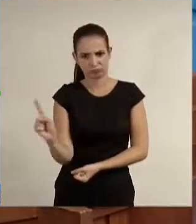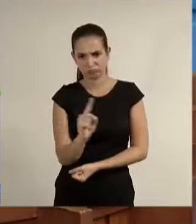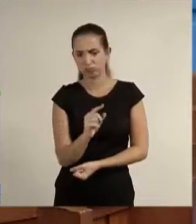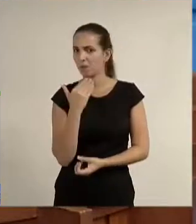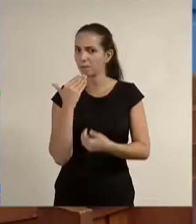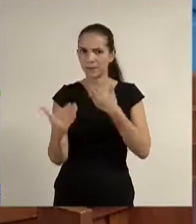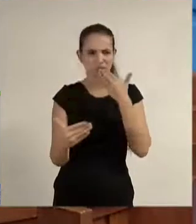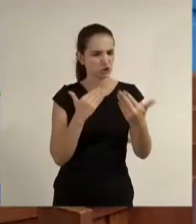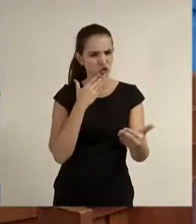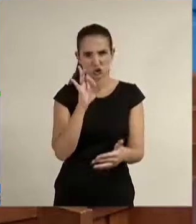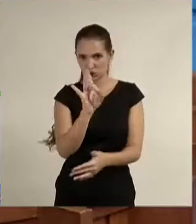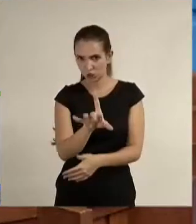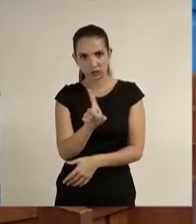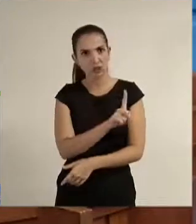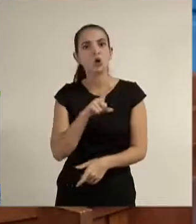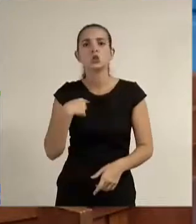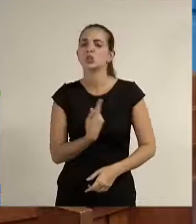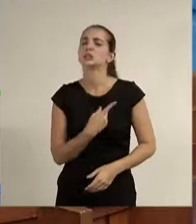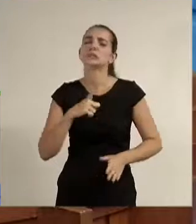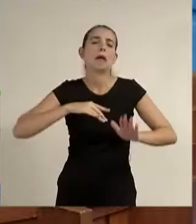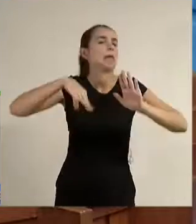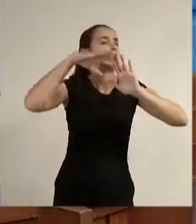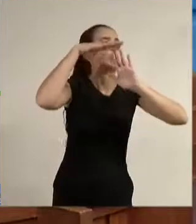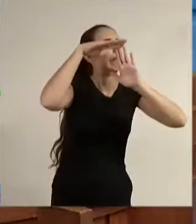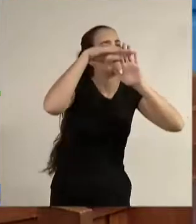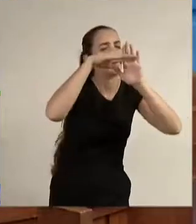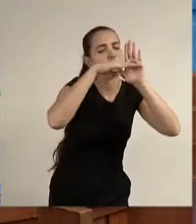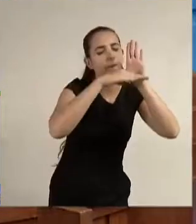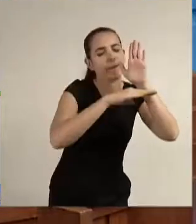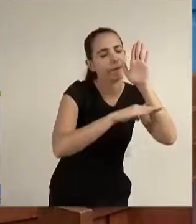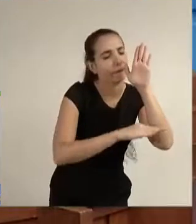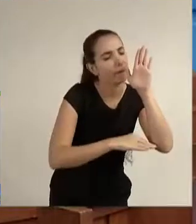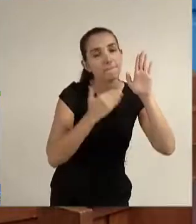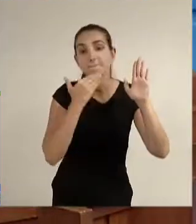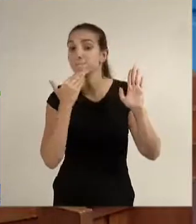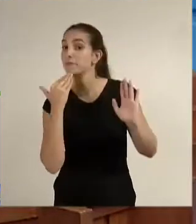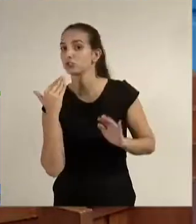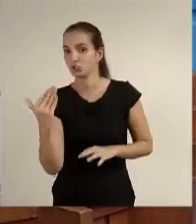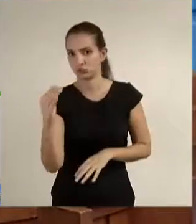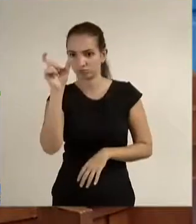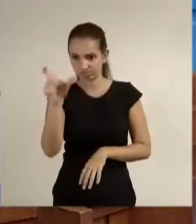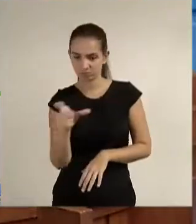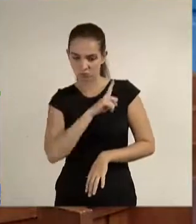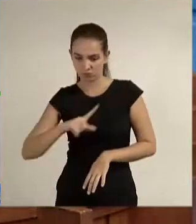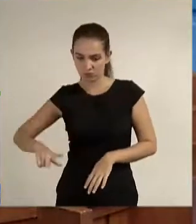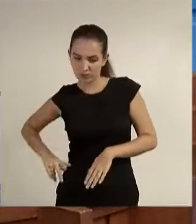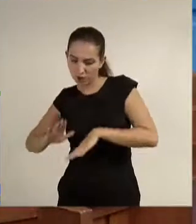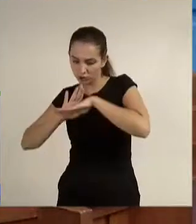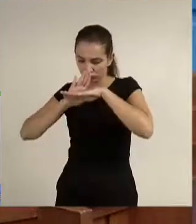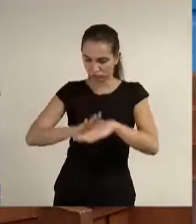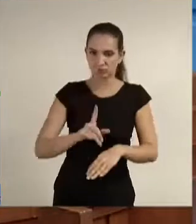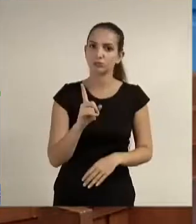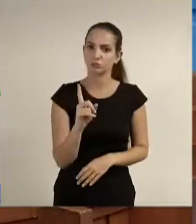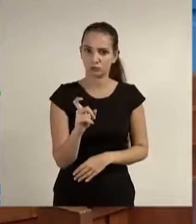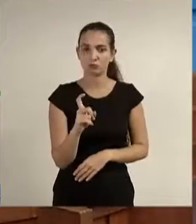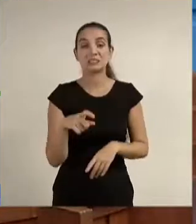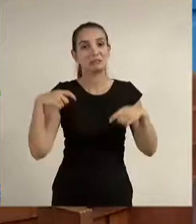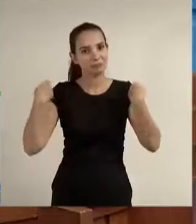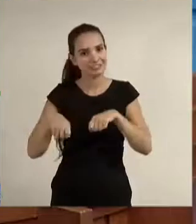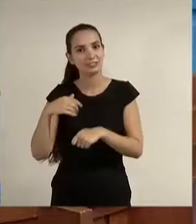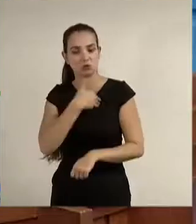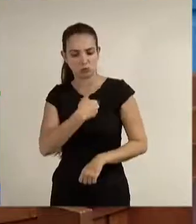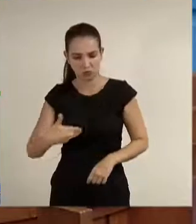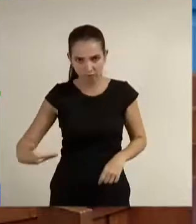muitas coisas que temos que necessitamos de intervenções do governo do